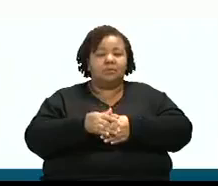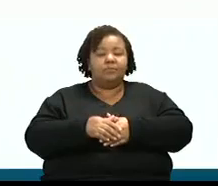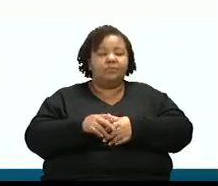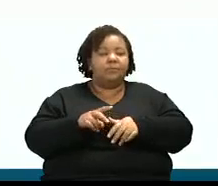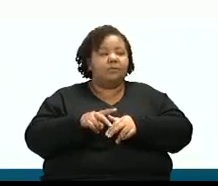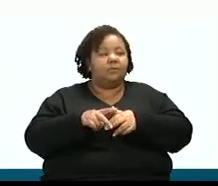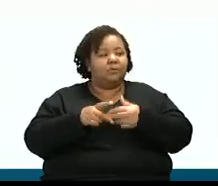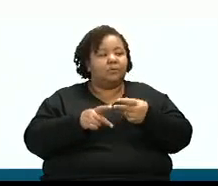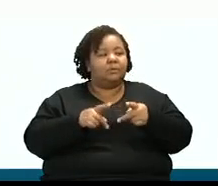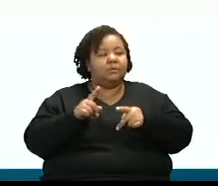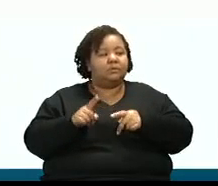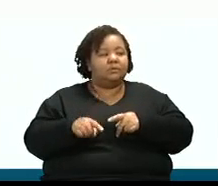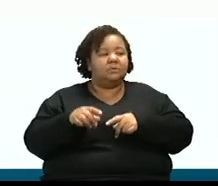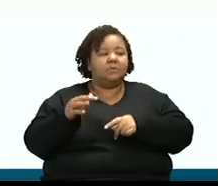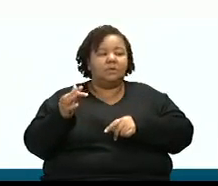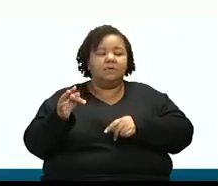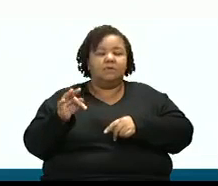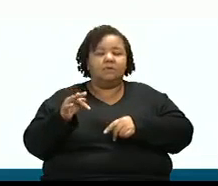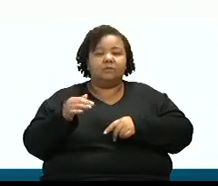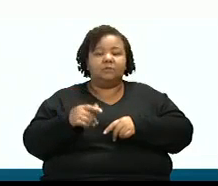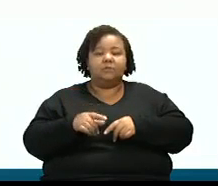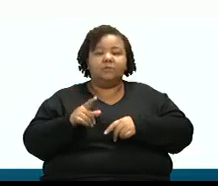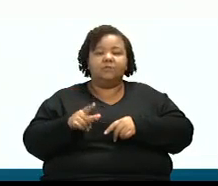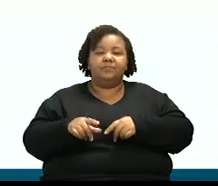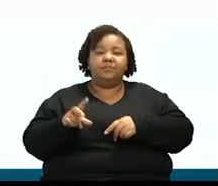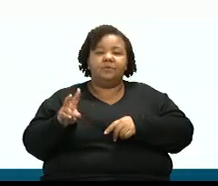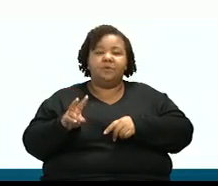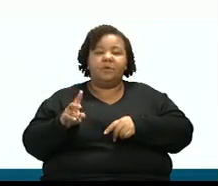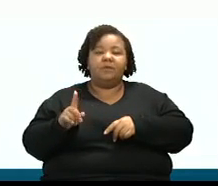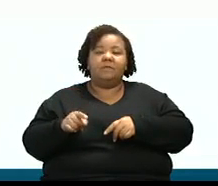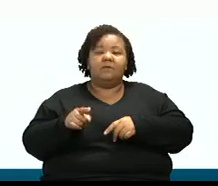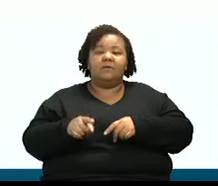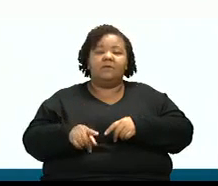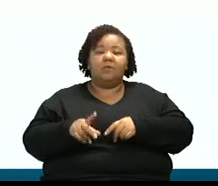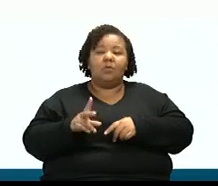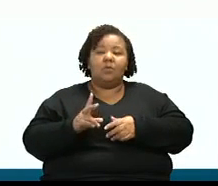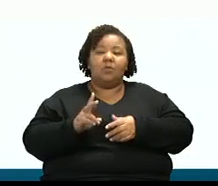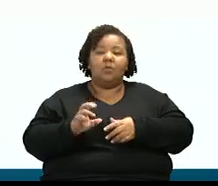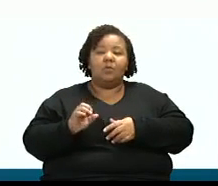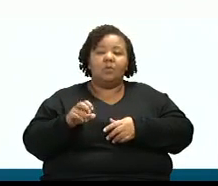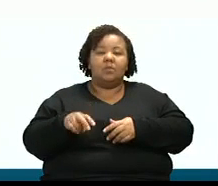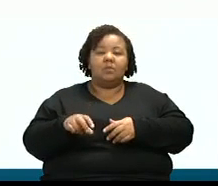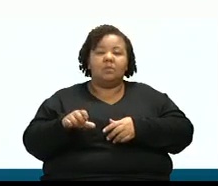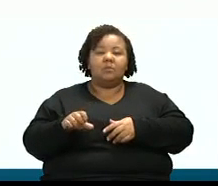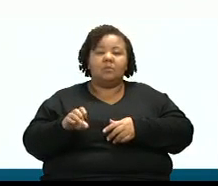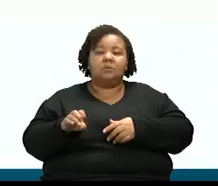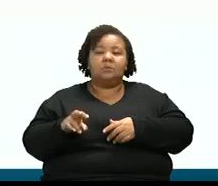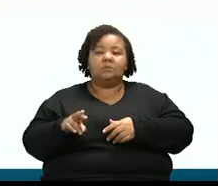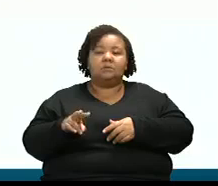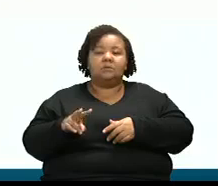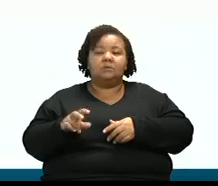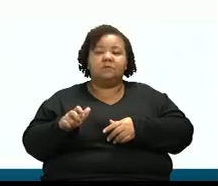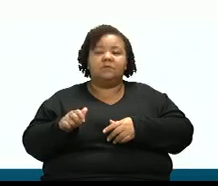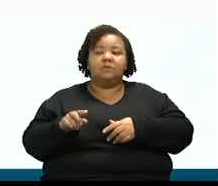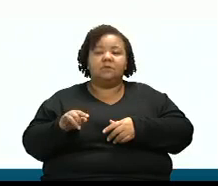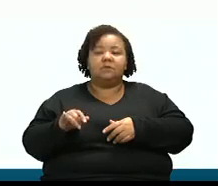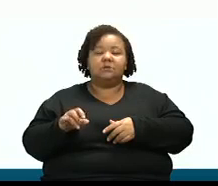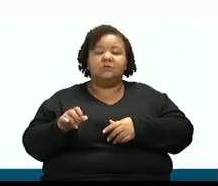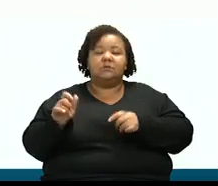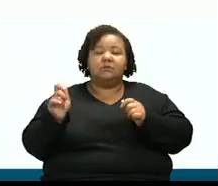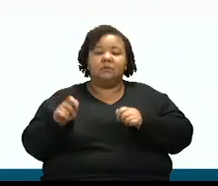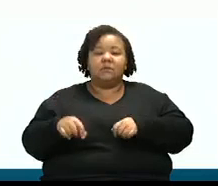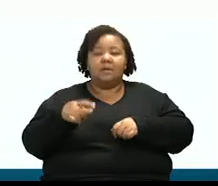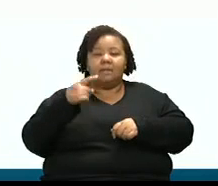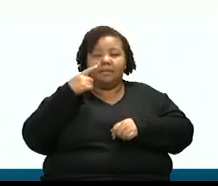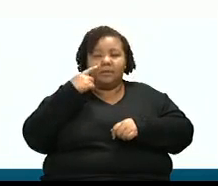Por isso que se o campo vetorial f for conservativo, eu consigo identificar a sua função